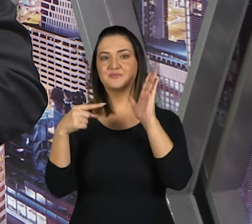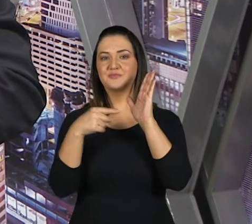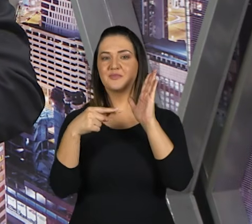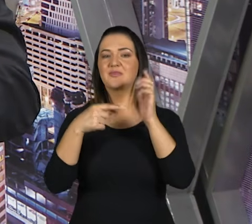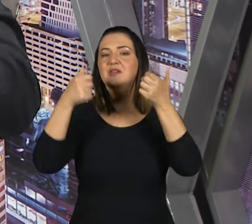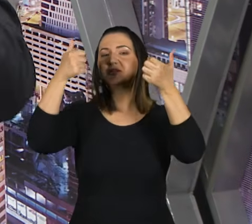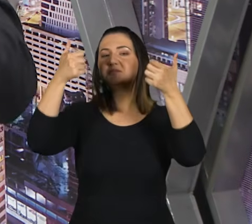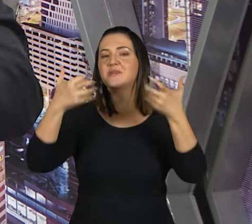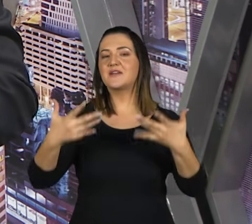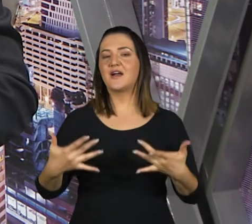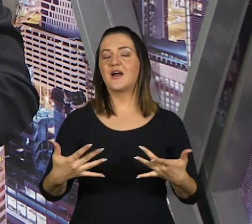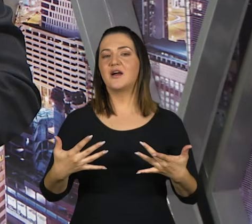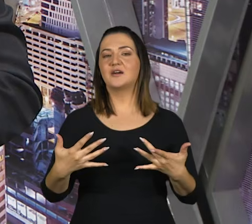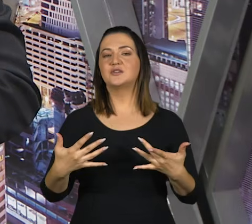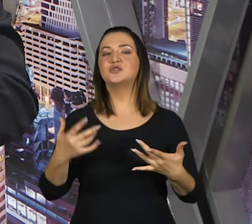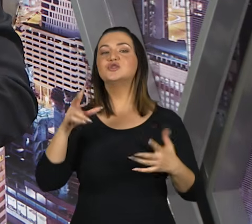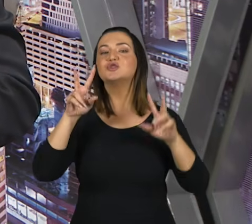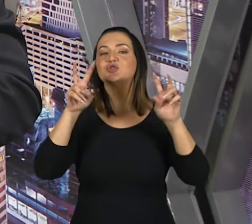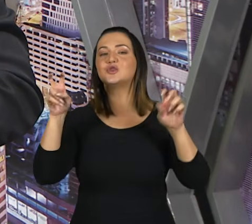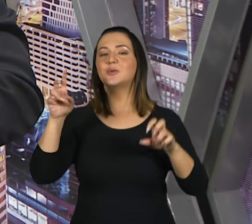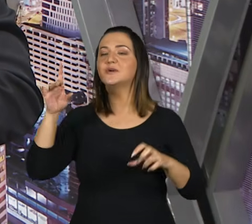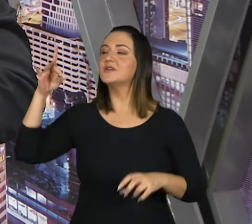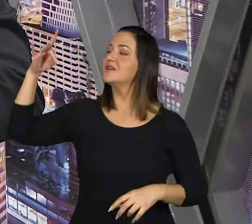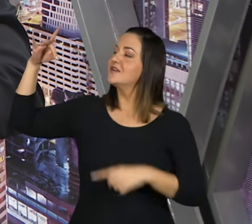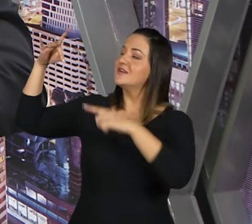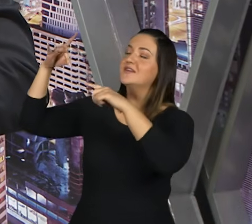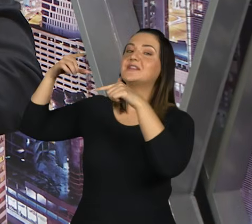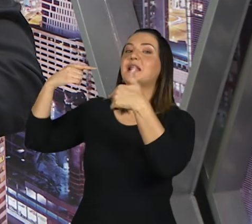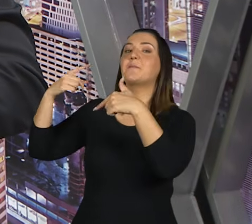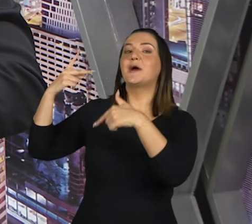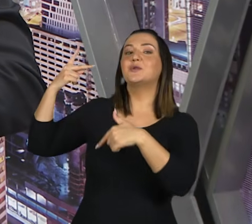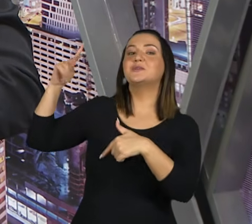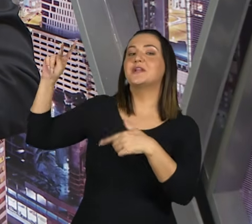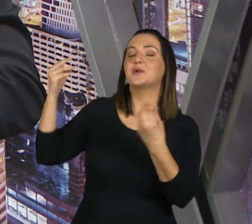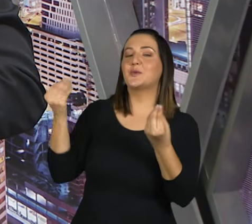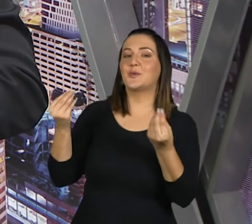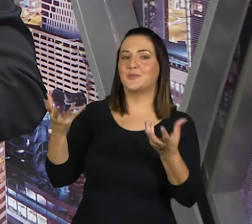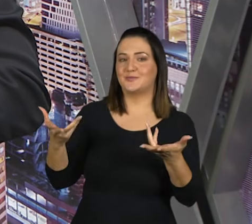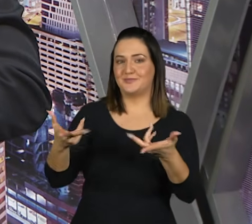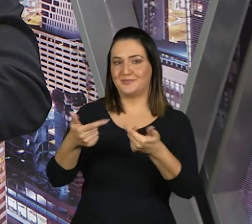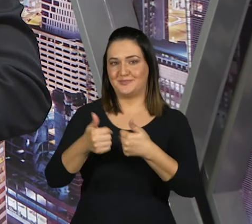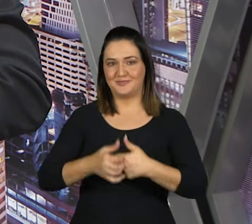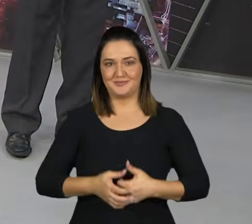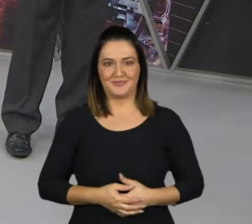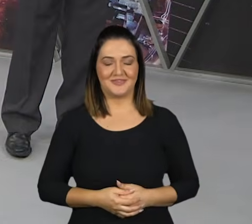da Bíblia para explicar um pouquinho mais sobre a obra do Espírito Santo.